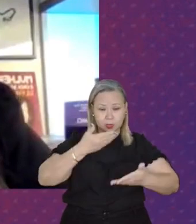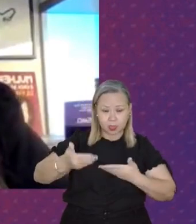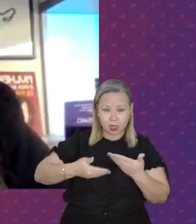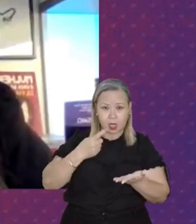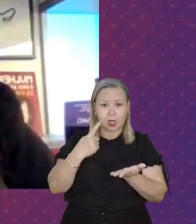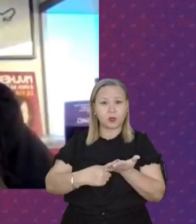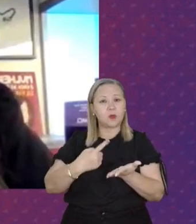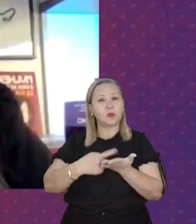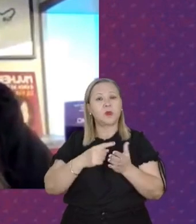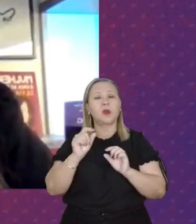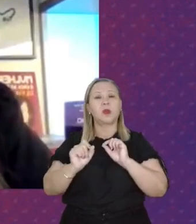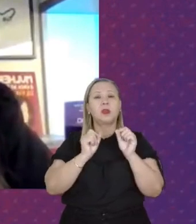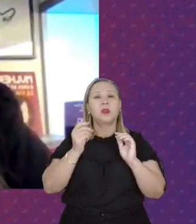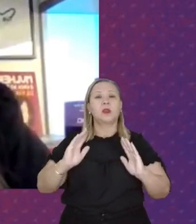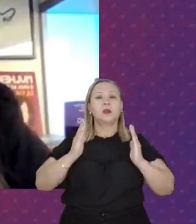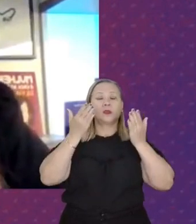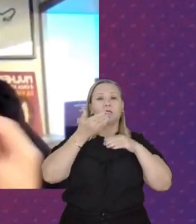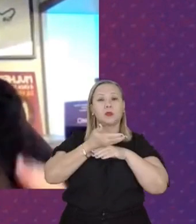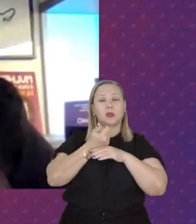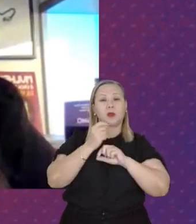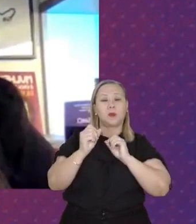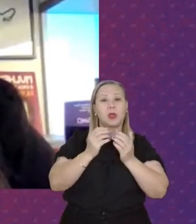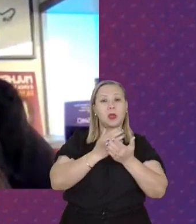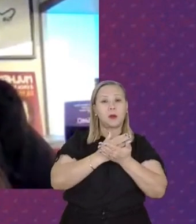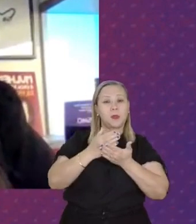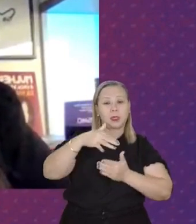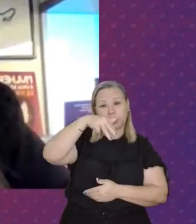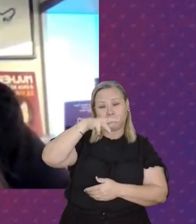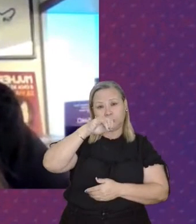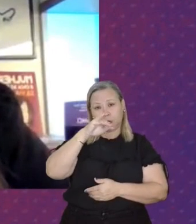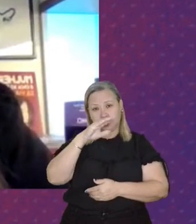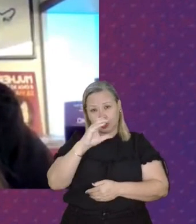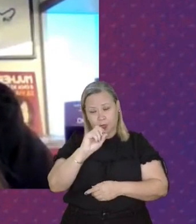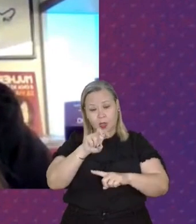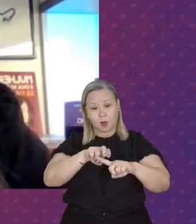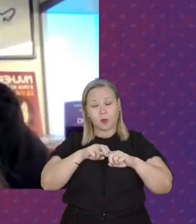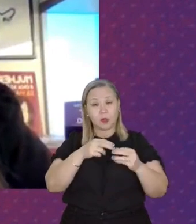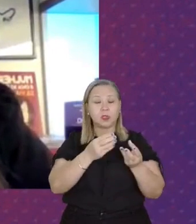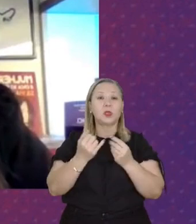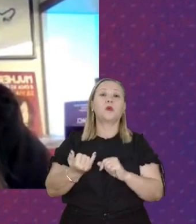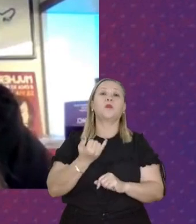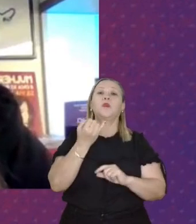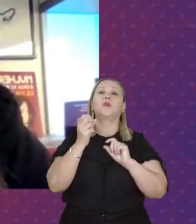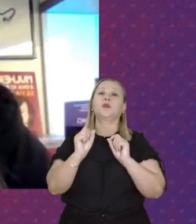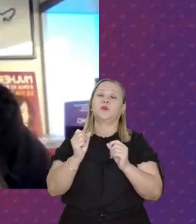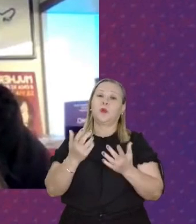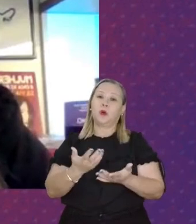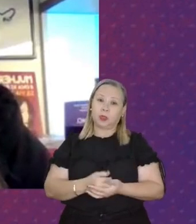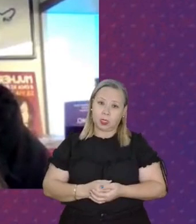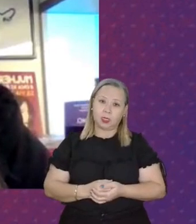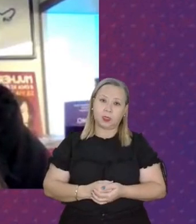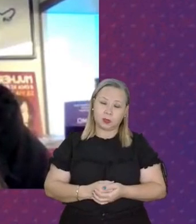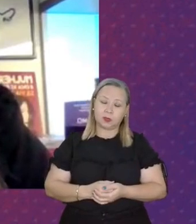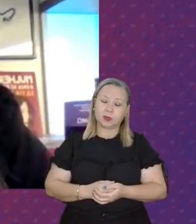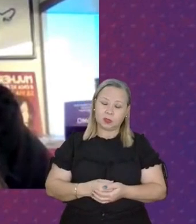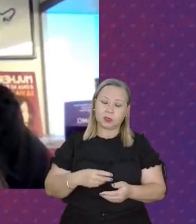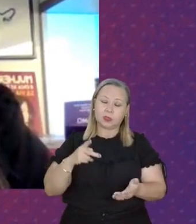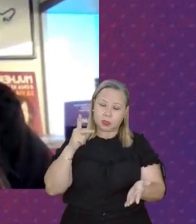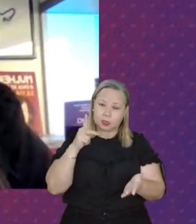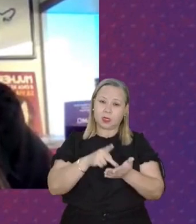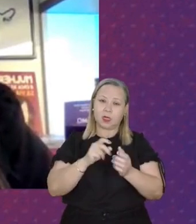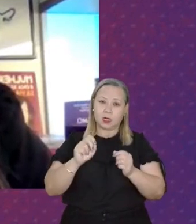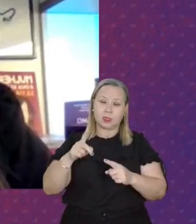sua pré-campanha já desde a partir de maio. Por isso que é importante e eu recomendo que seja realizado esse tipo